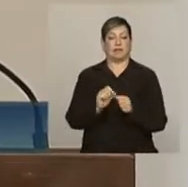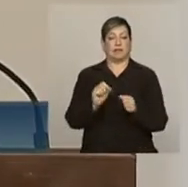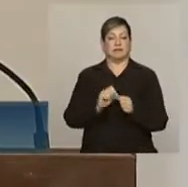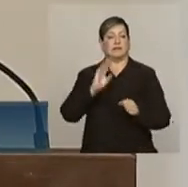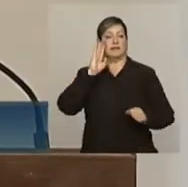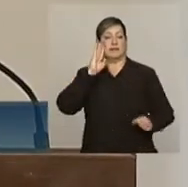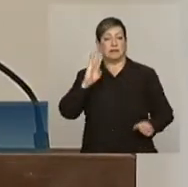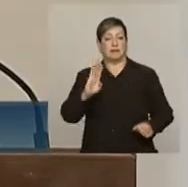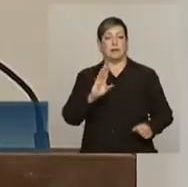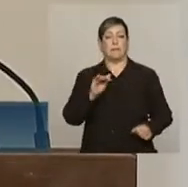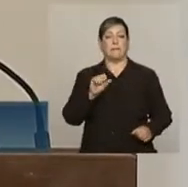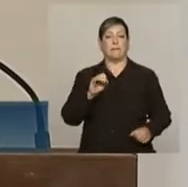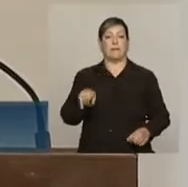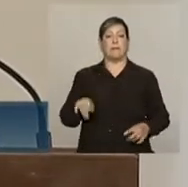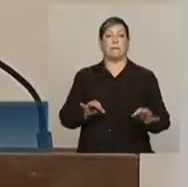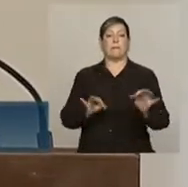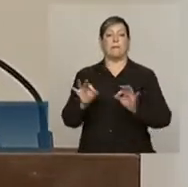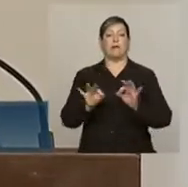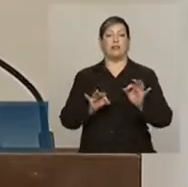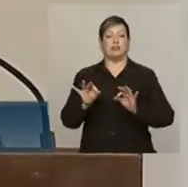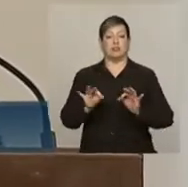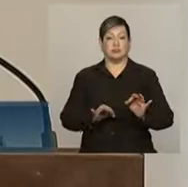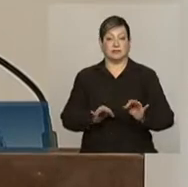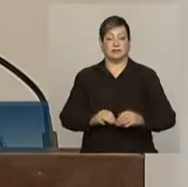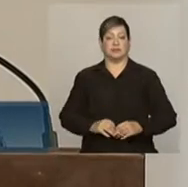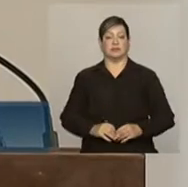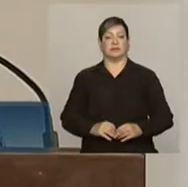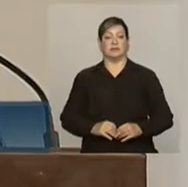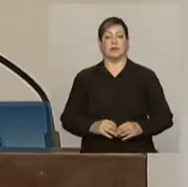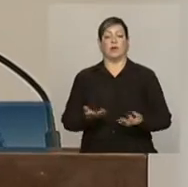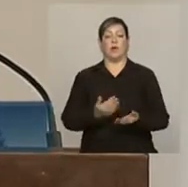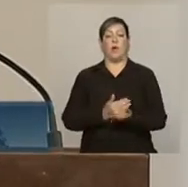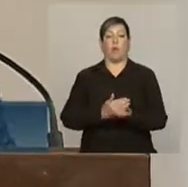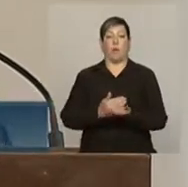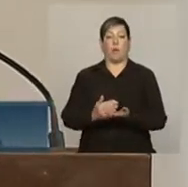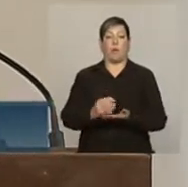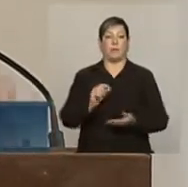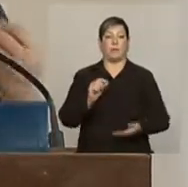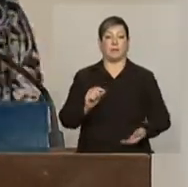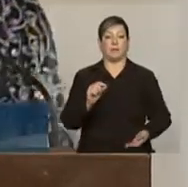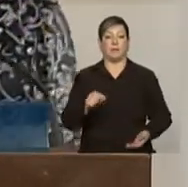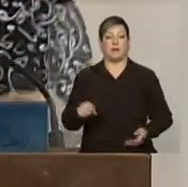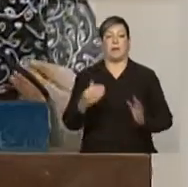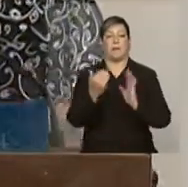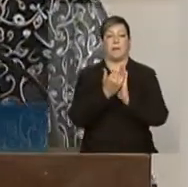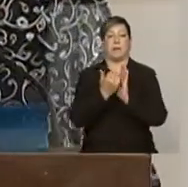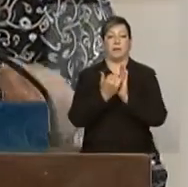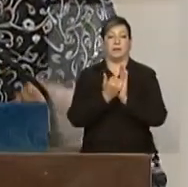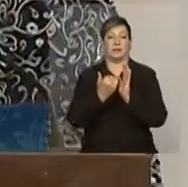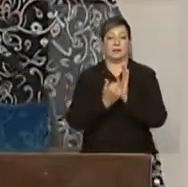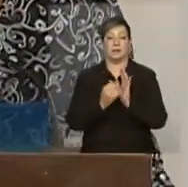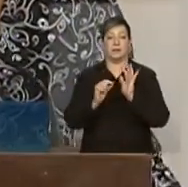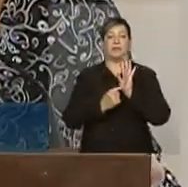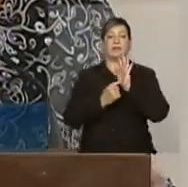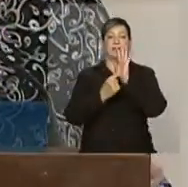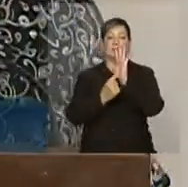base em projetos a partir do programa de manifestação de interesse